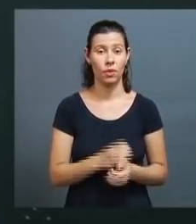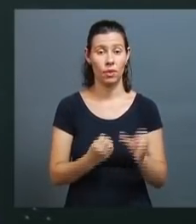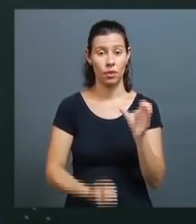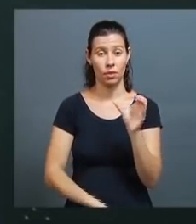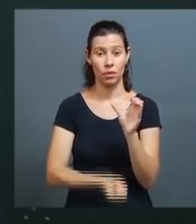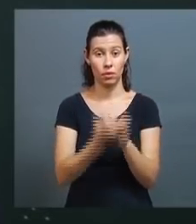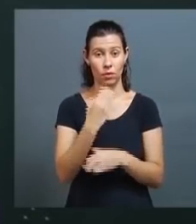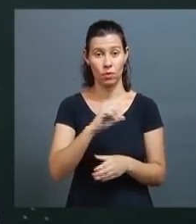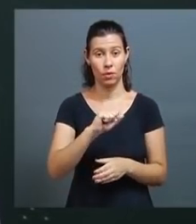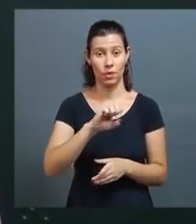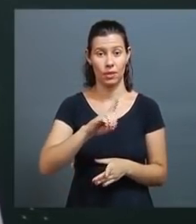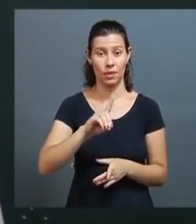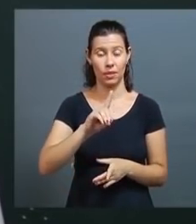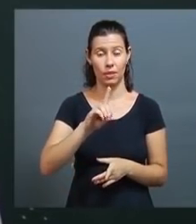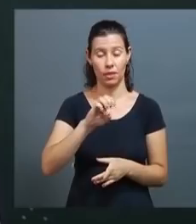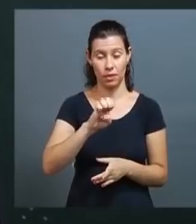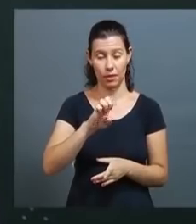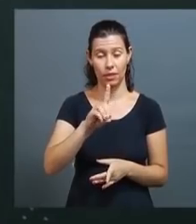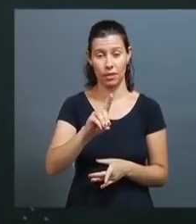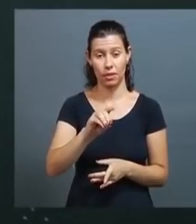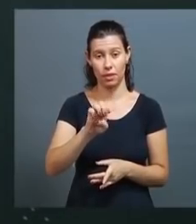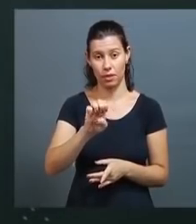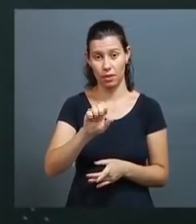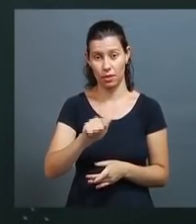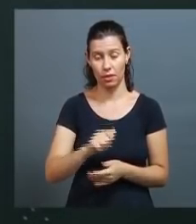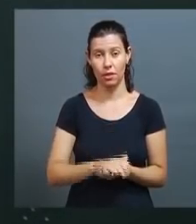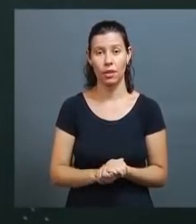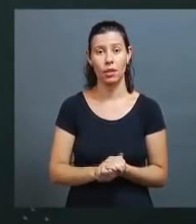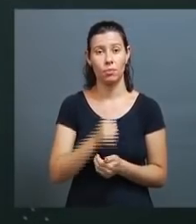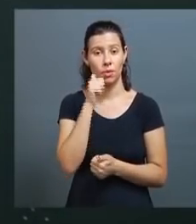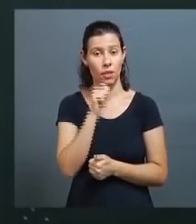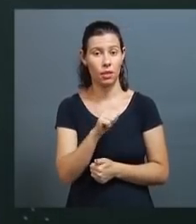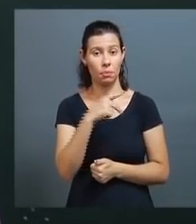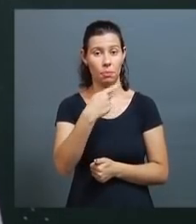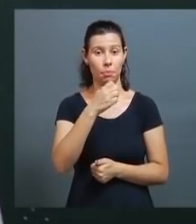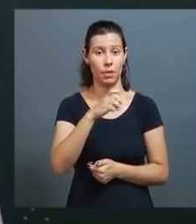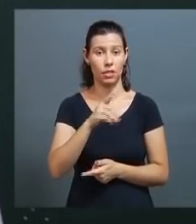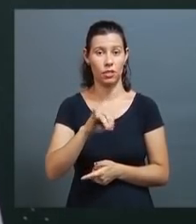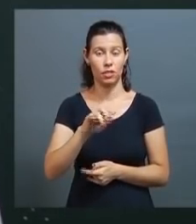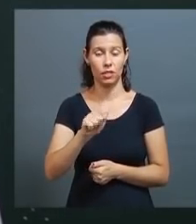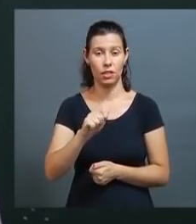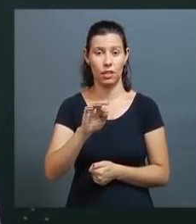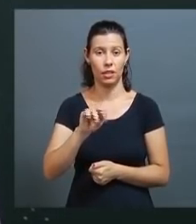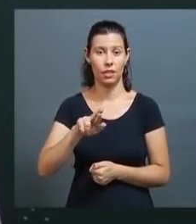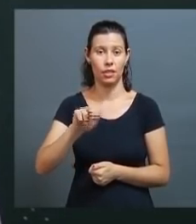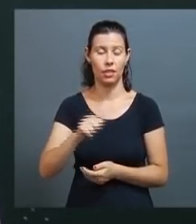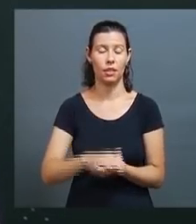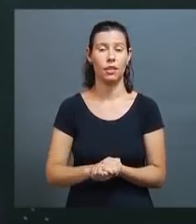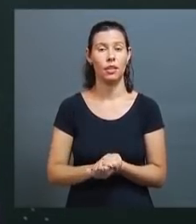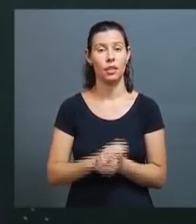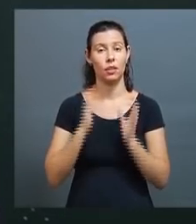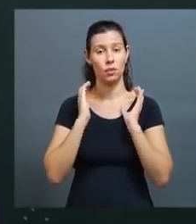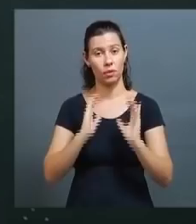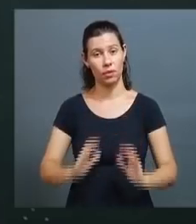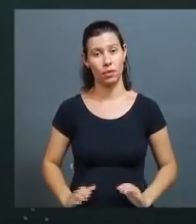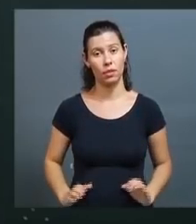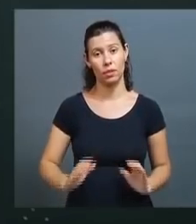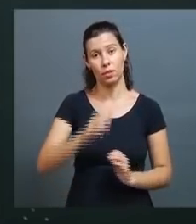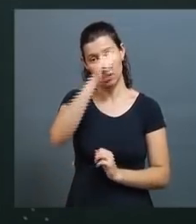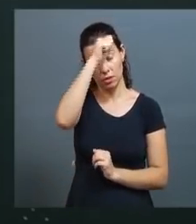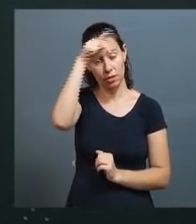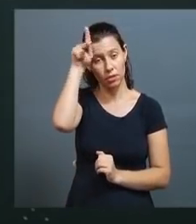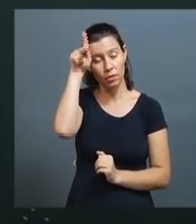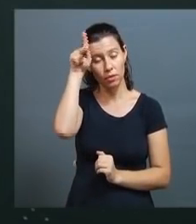do SEDA e uma pediatra que era coordenadora na época da Rede Municipal de Saúde à Infância e